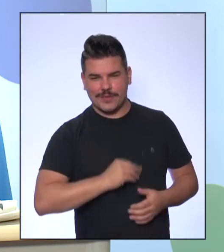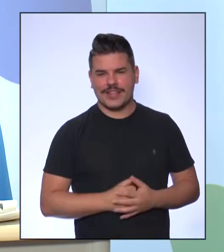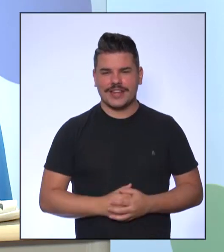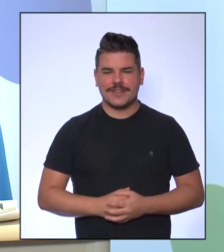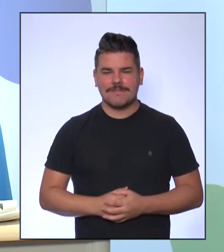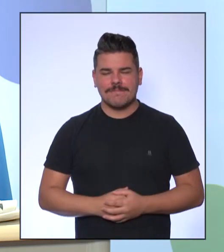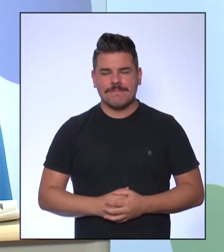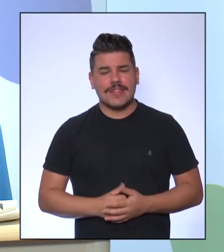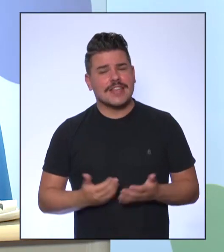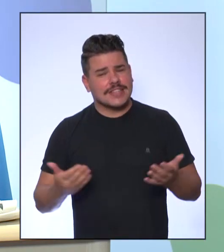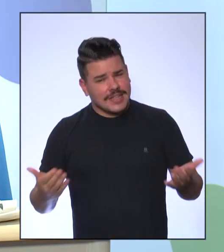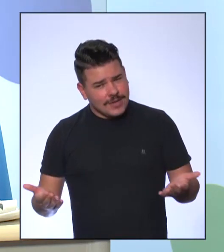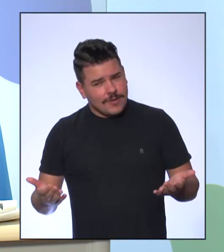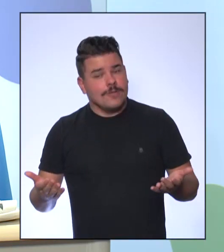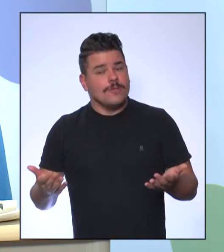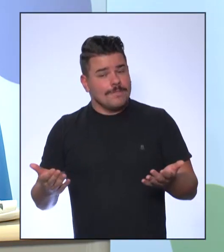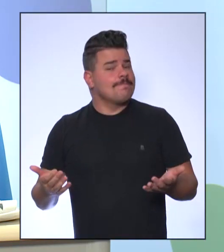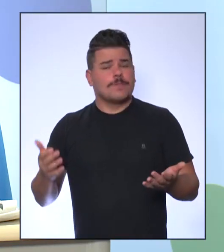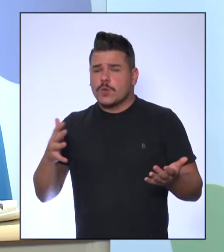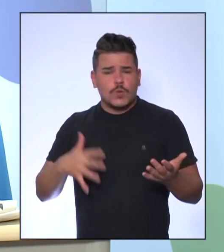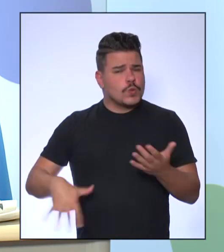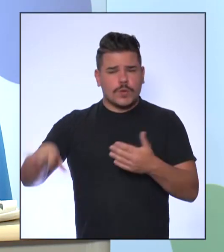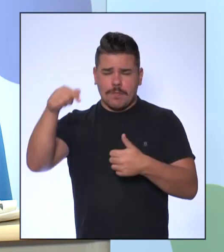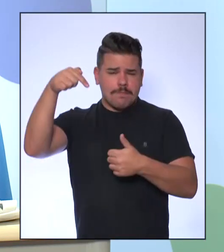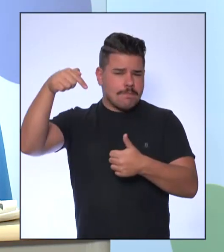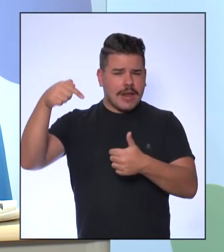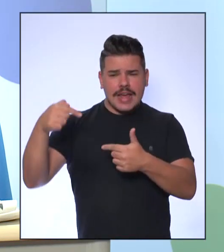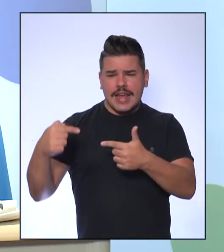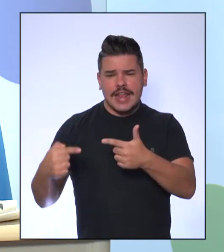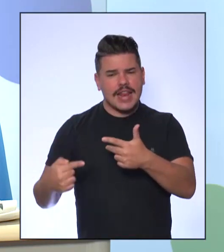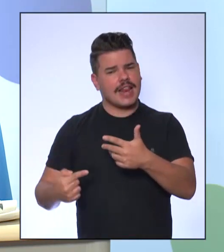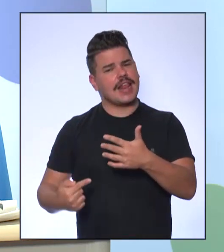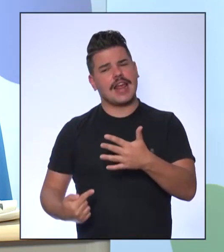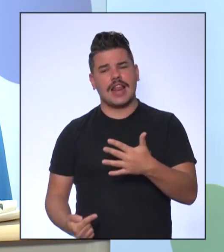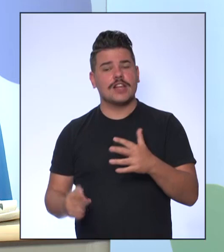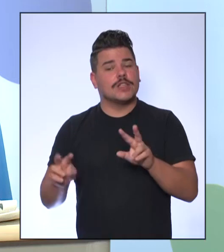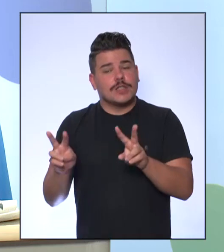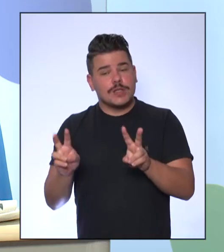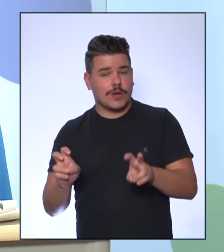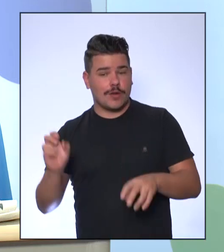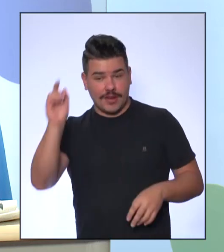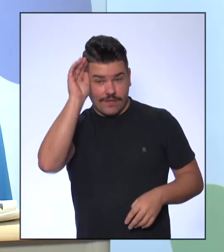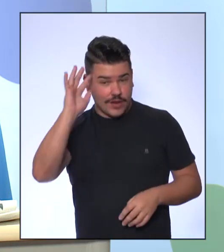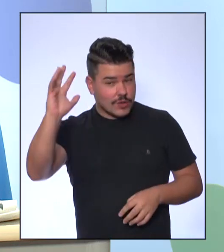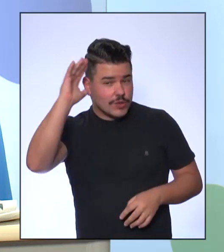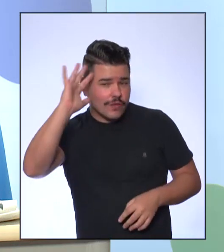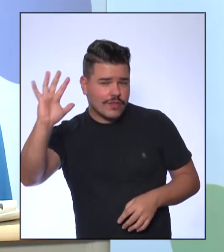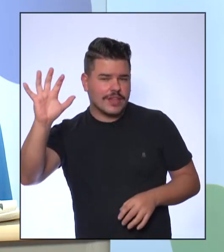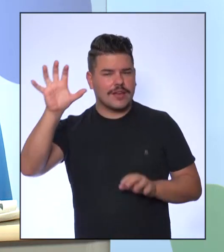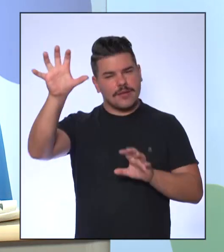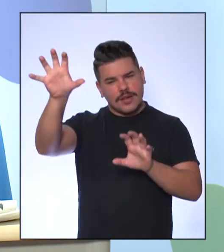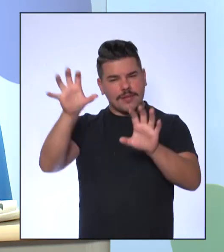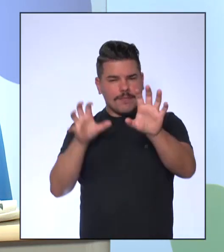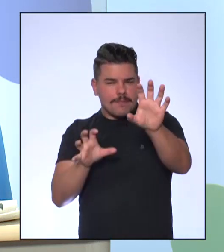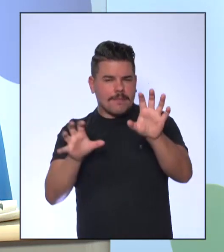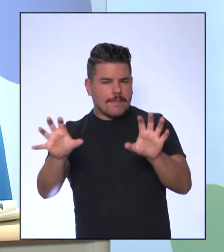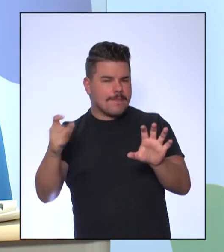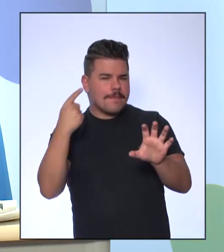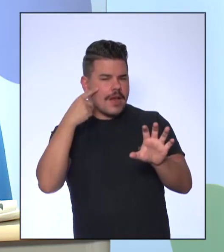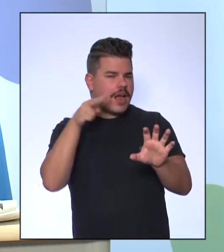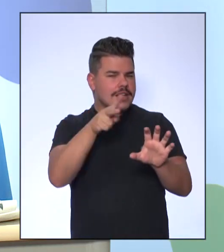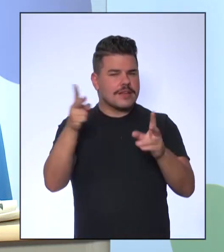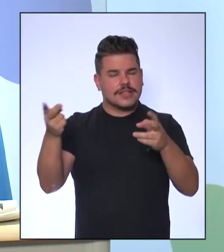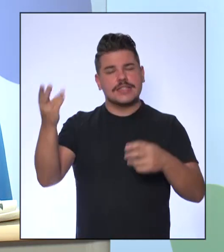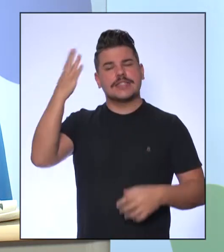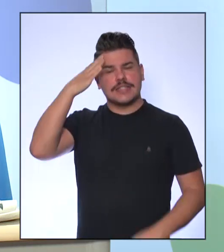né? Dentro de todas essas perspectivas da filosofia, todas essas imagens da filosofia, essa filosofia como